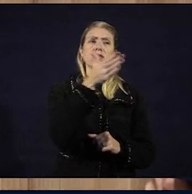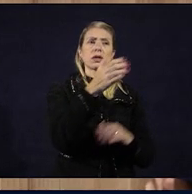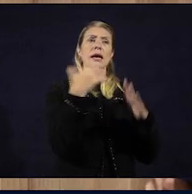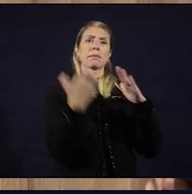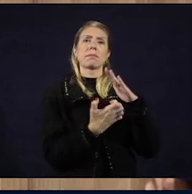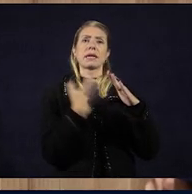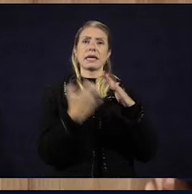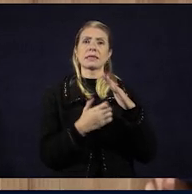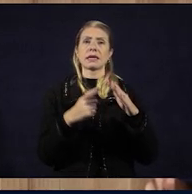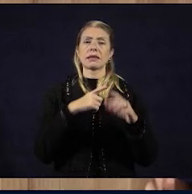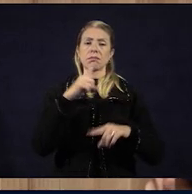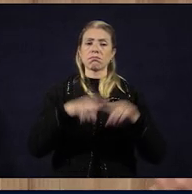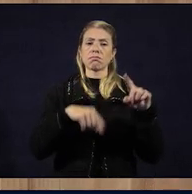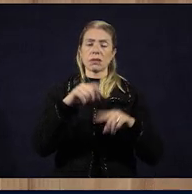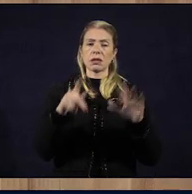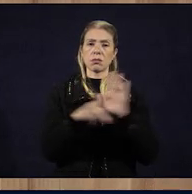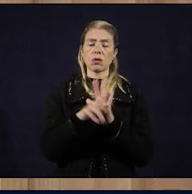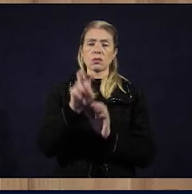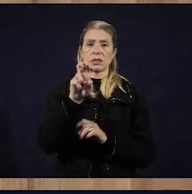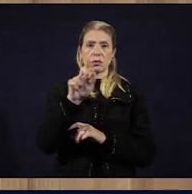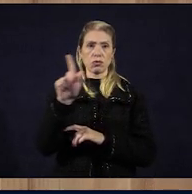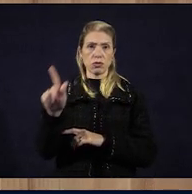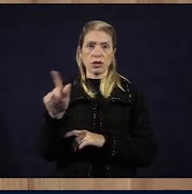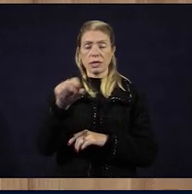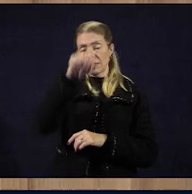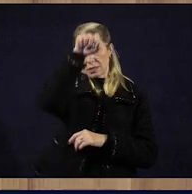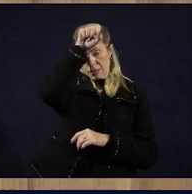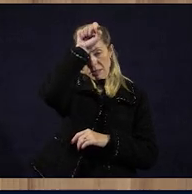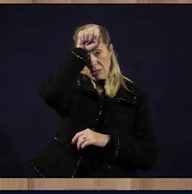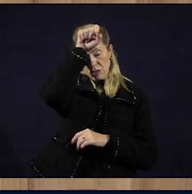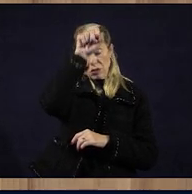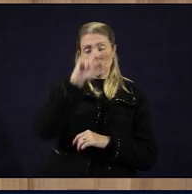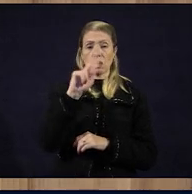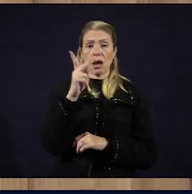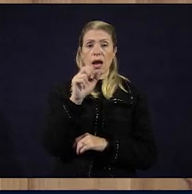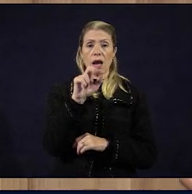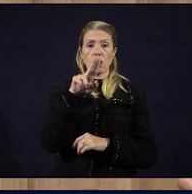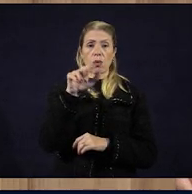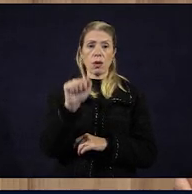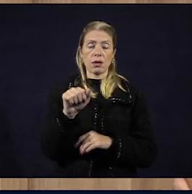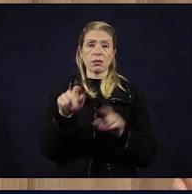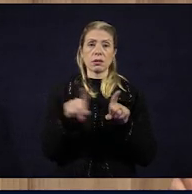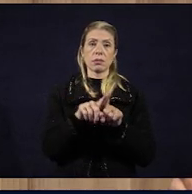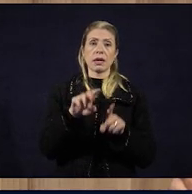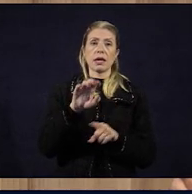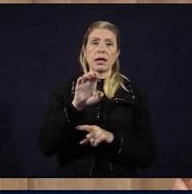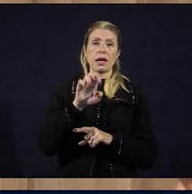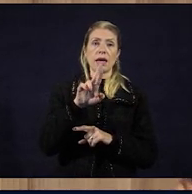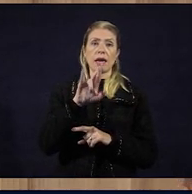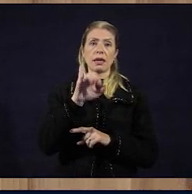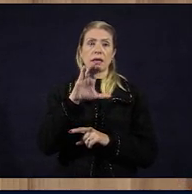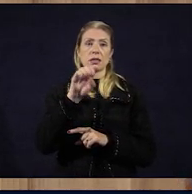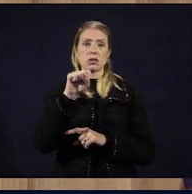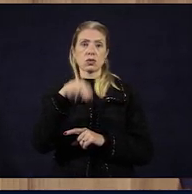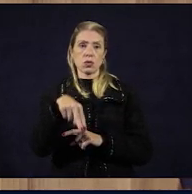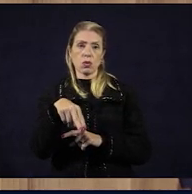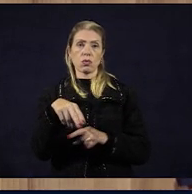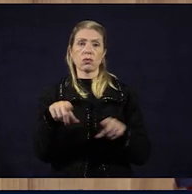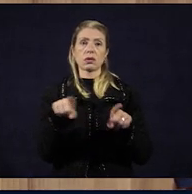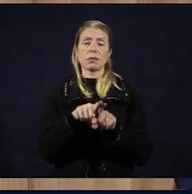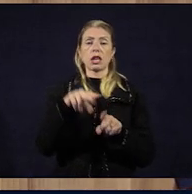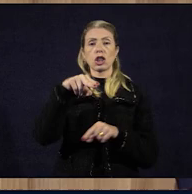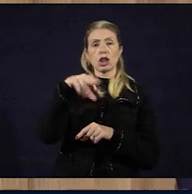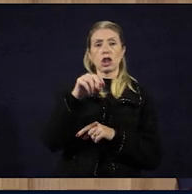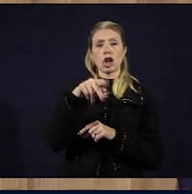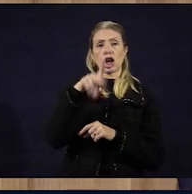de 5g eu Visitei a Samsung a Huawei a Ericsson a Nokia todas e todas